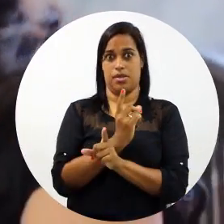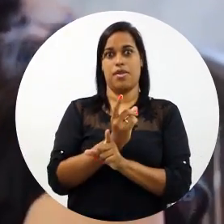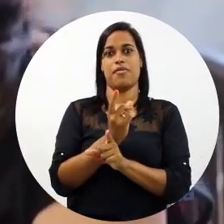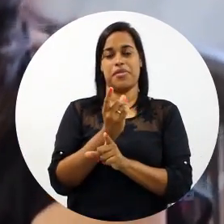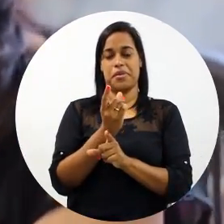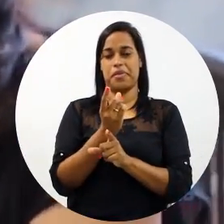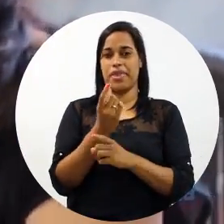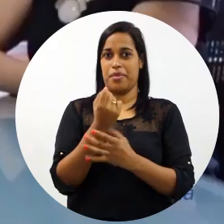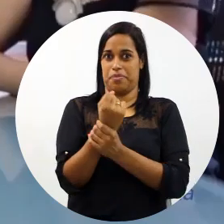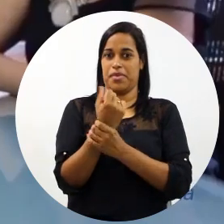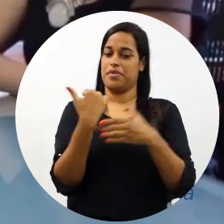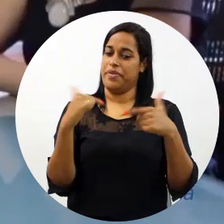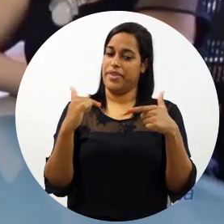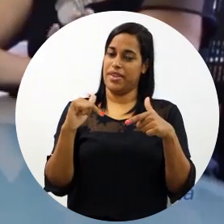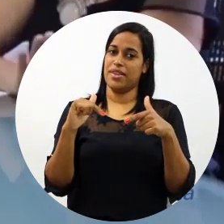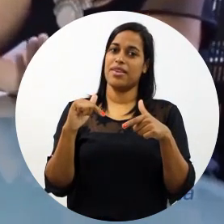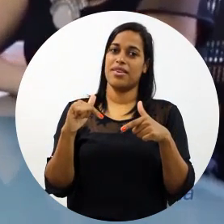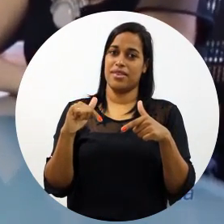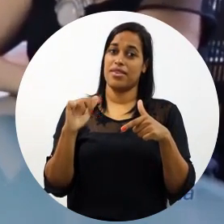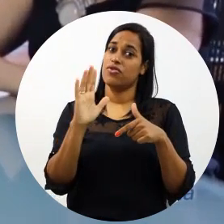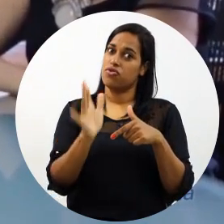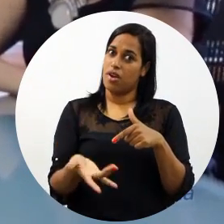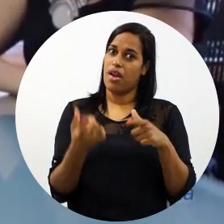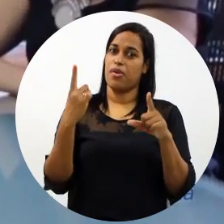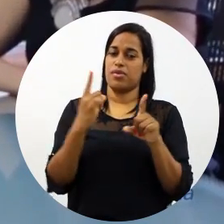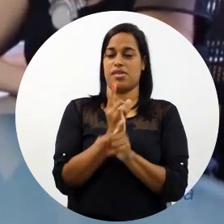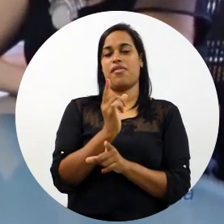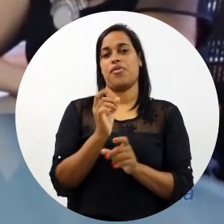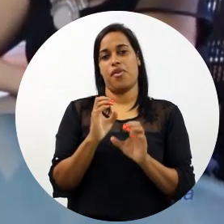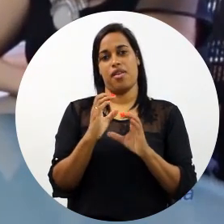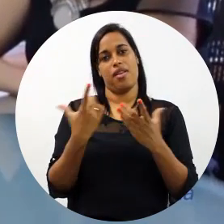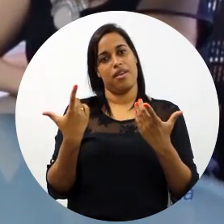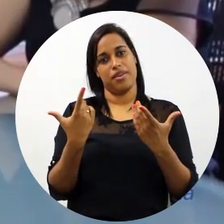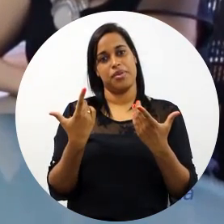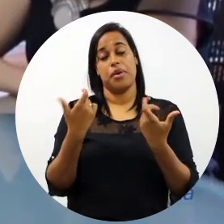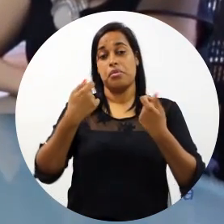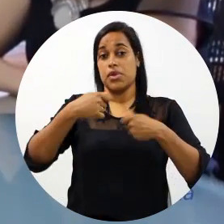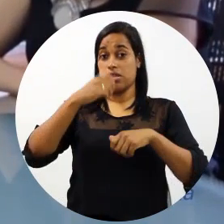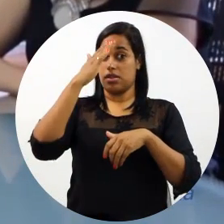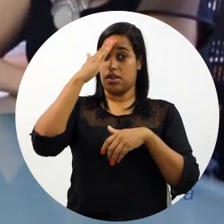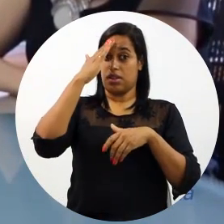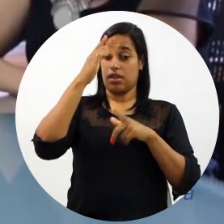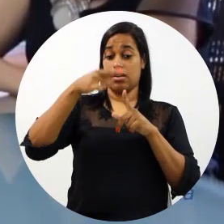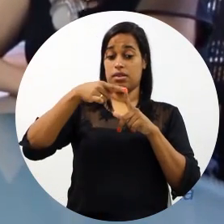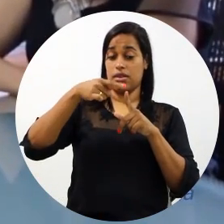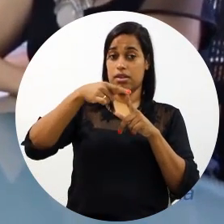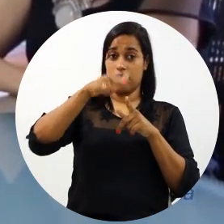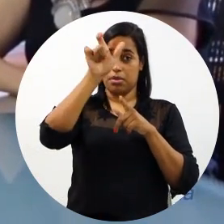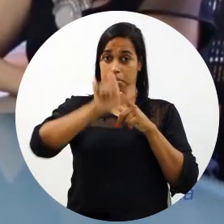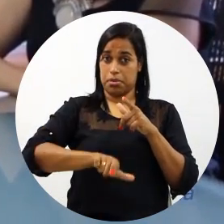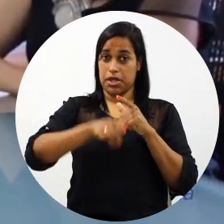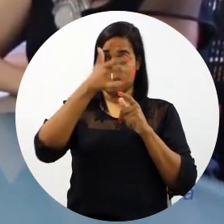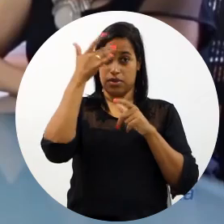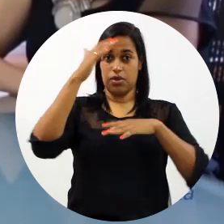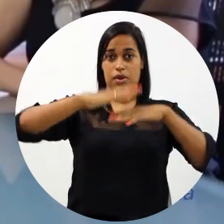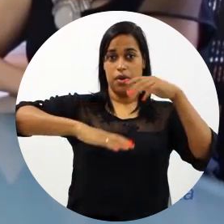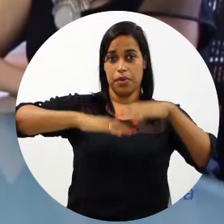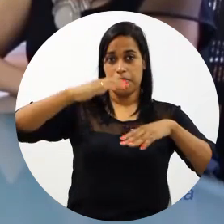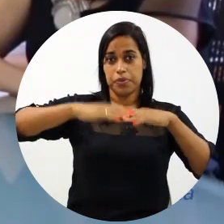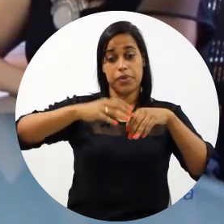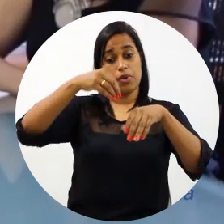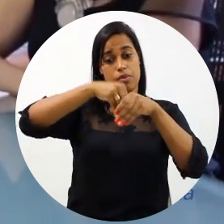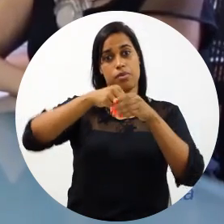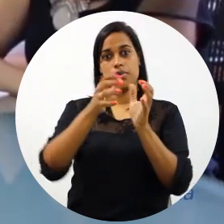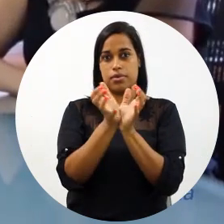técnico de segurança do trabalho. Já é um grande desafio. Já é um grande desafio. Então ele vai ter que entender do indivíduo, sim, do indivíduo